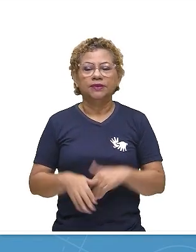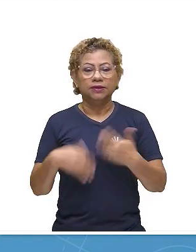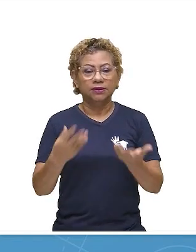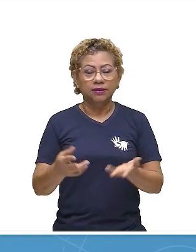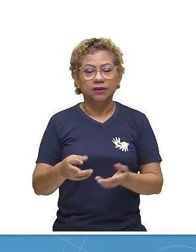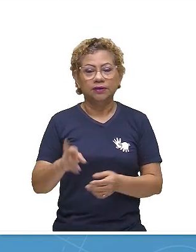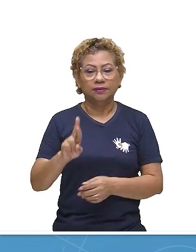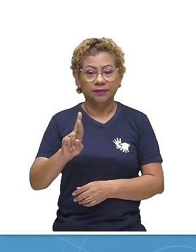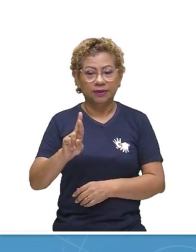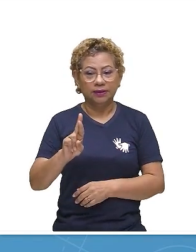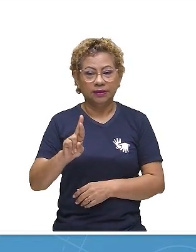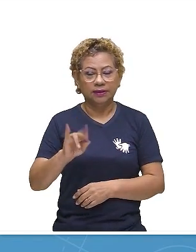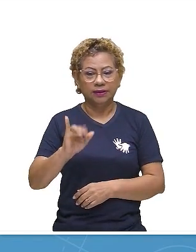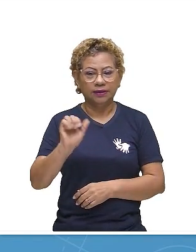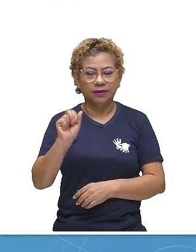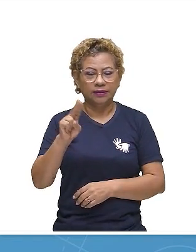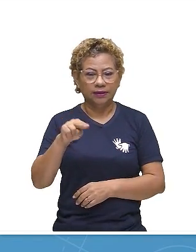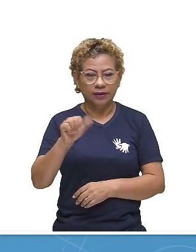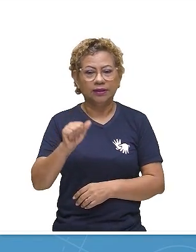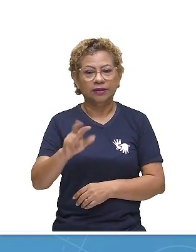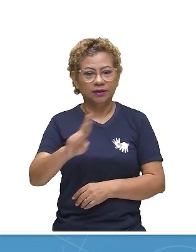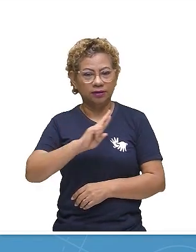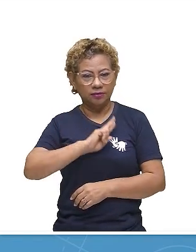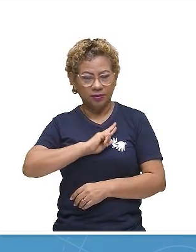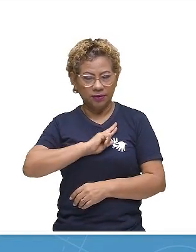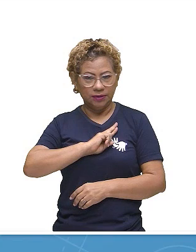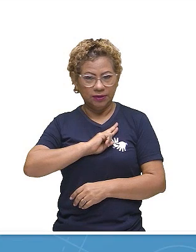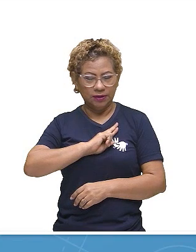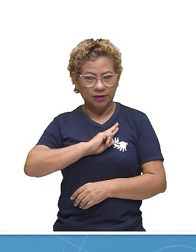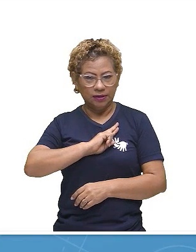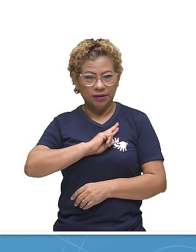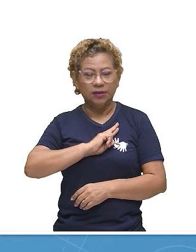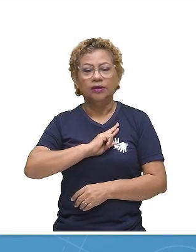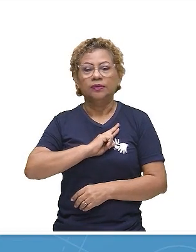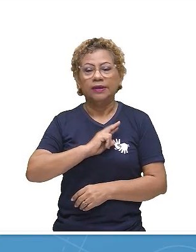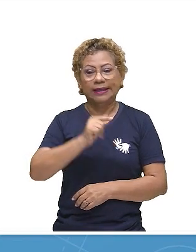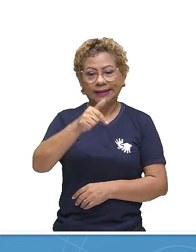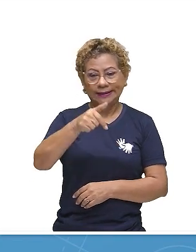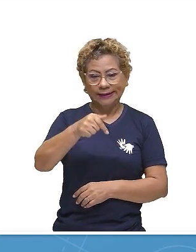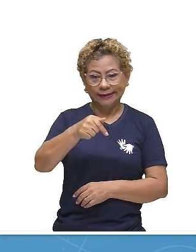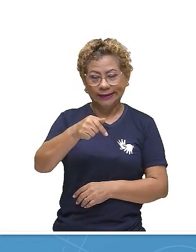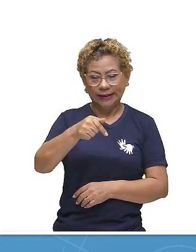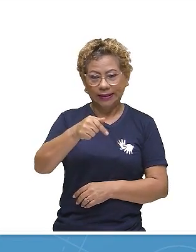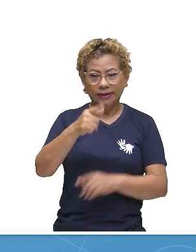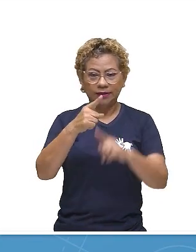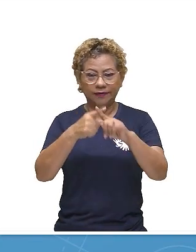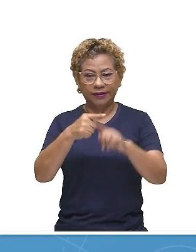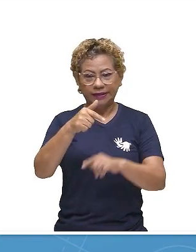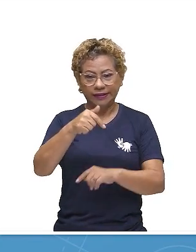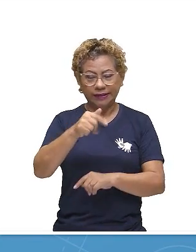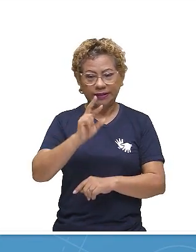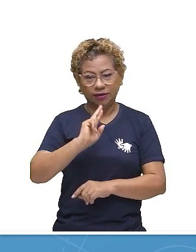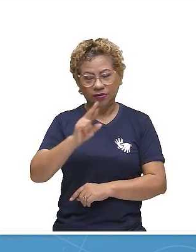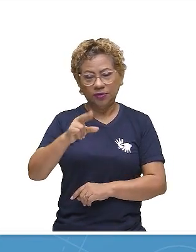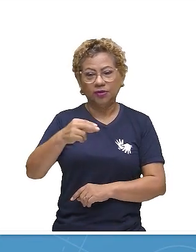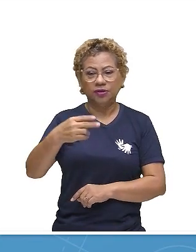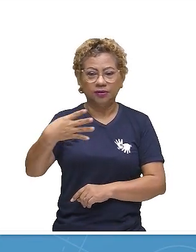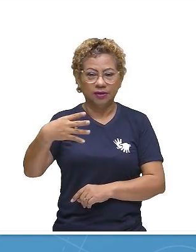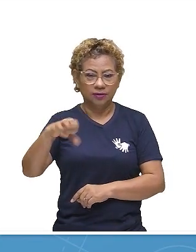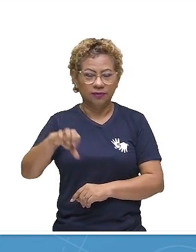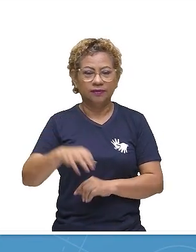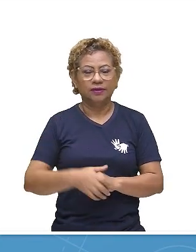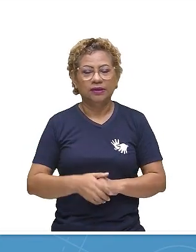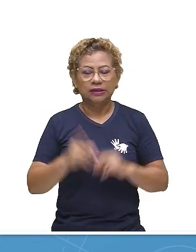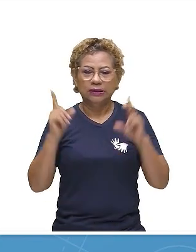a questão 1, a resposta é 7, né? 7 vezes 7, 49, muito bem. A Franciele dizendo que raiz quadrada é muito